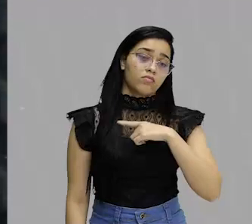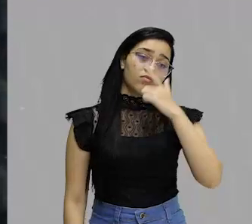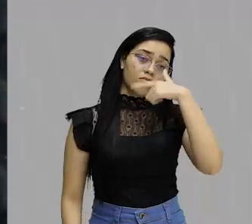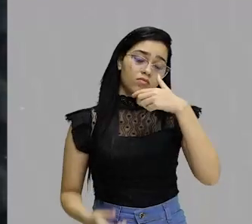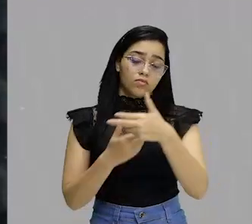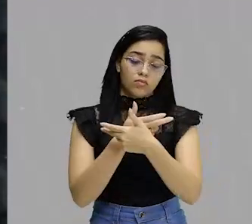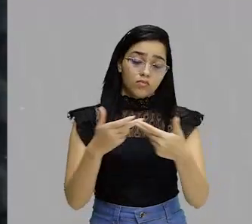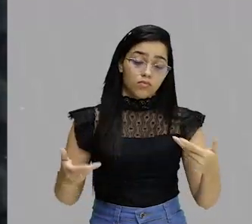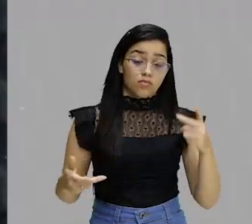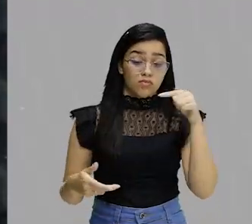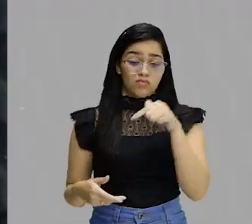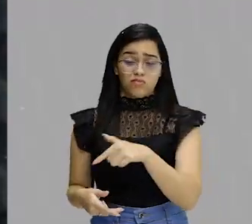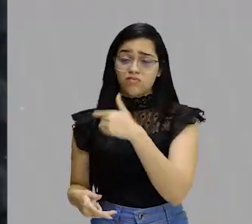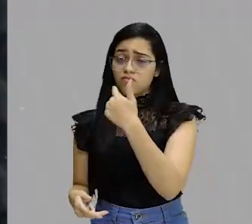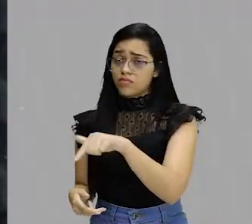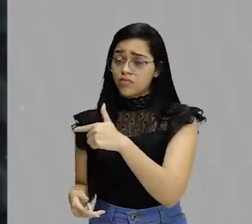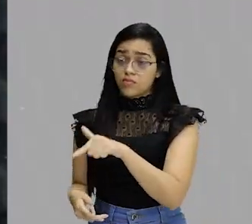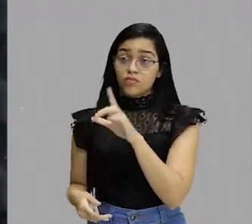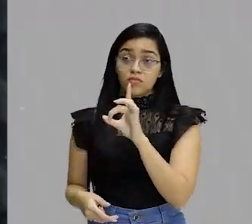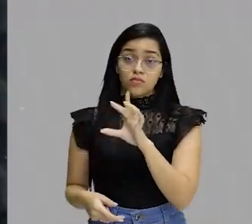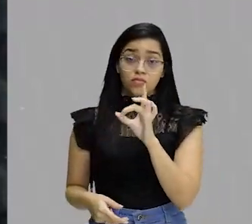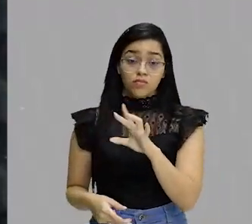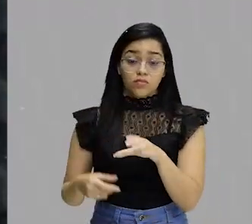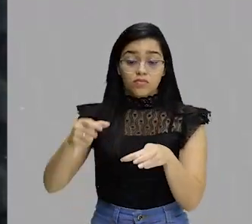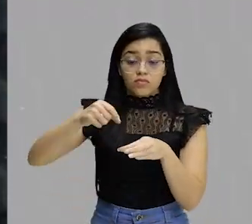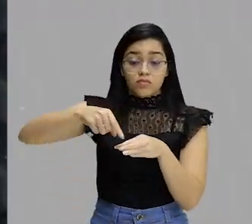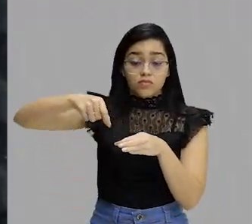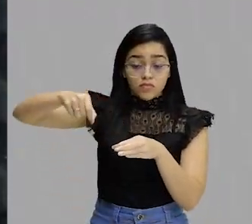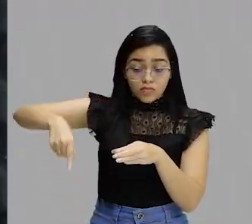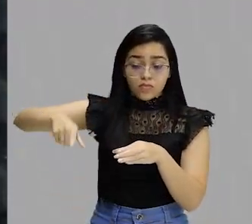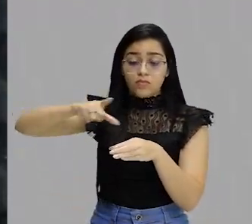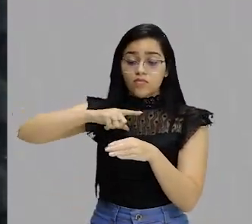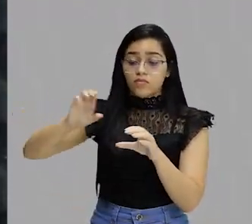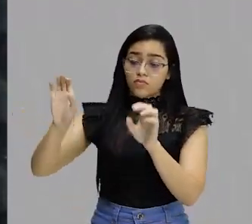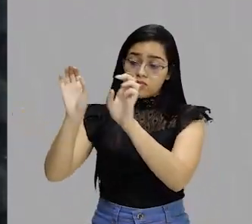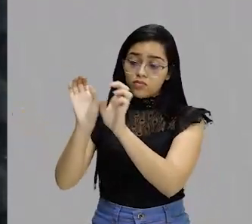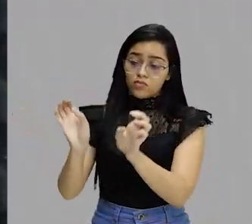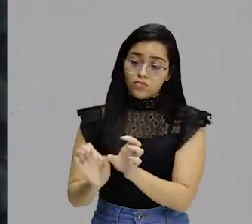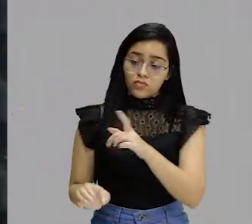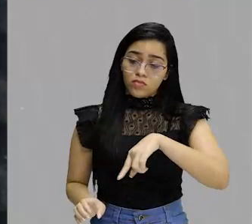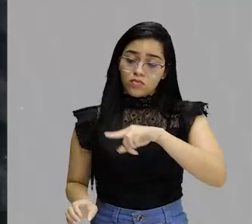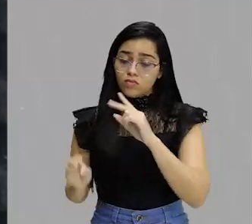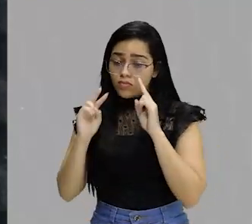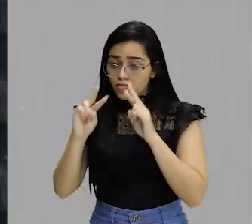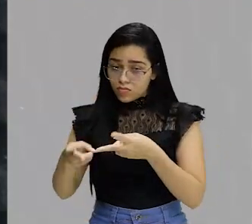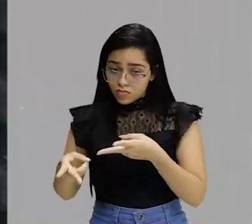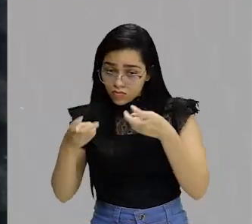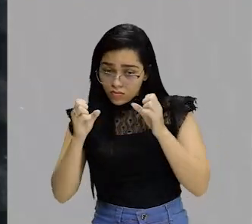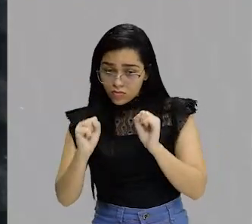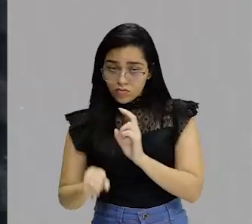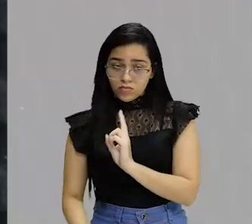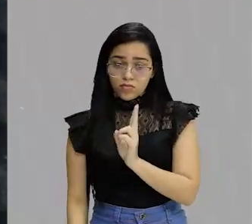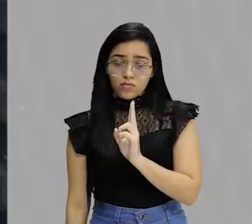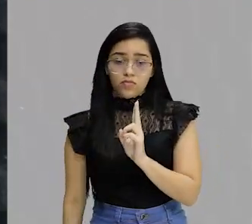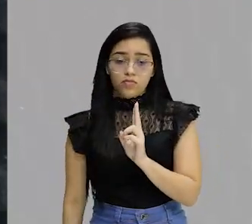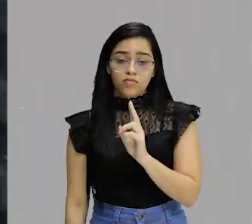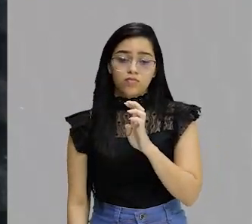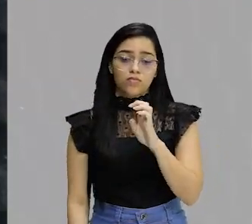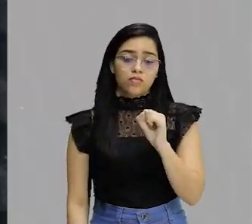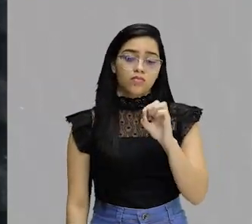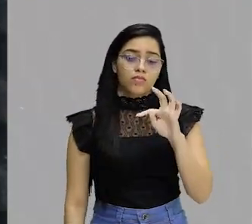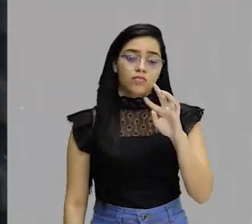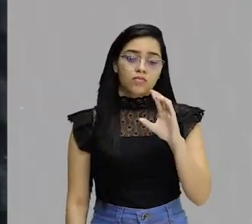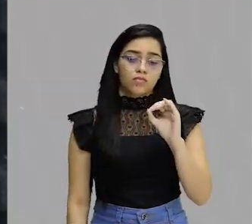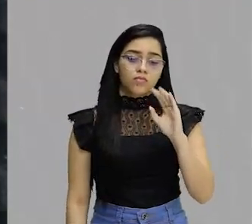Aqui não. Elas produzem, na verdade, sementes. E essa estrutura que vocês estão vendo aqui é o que a gente chama de